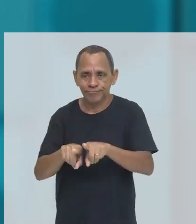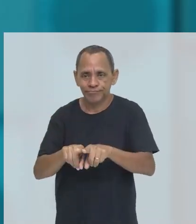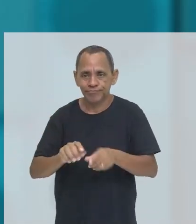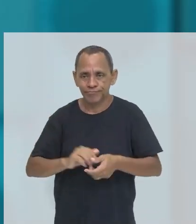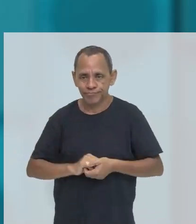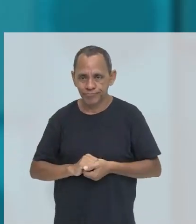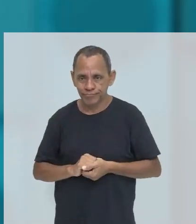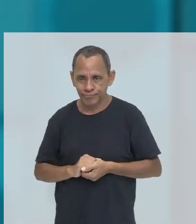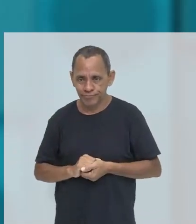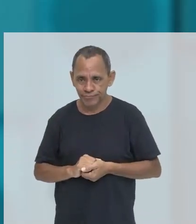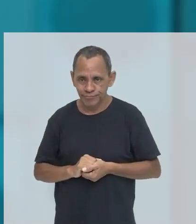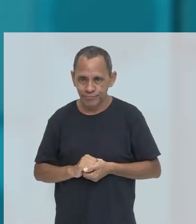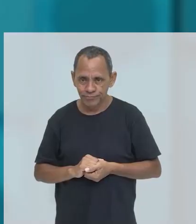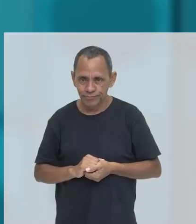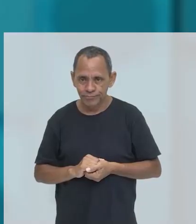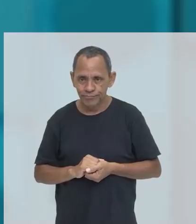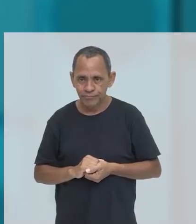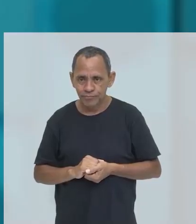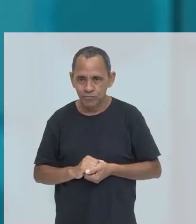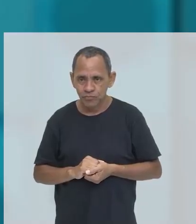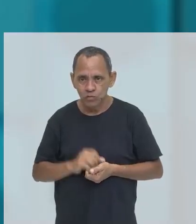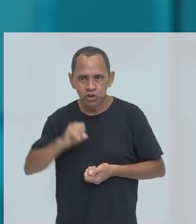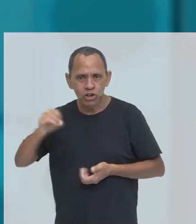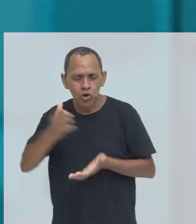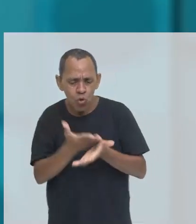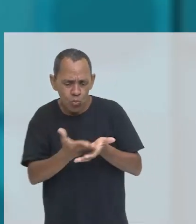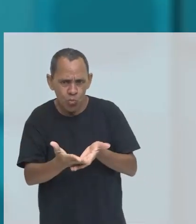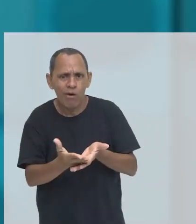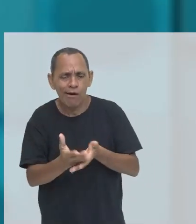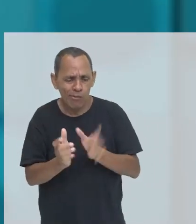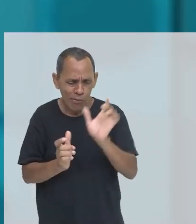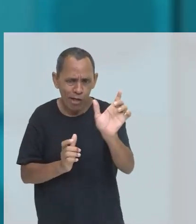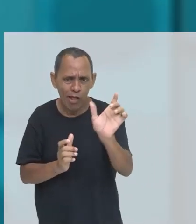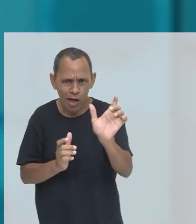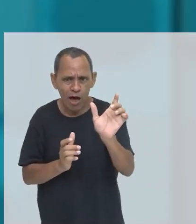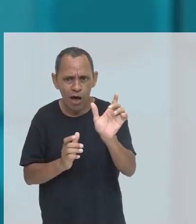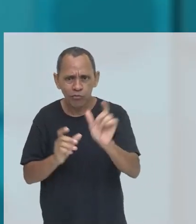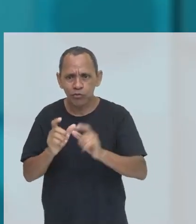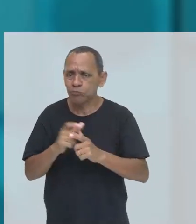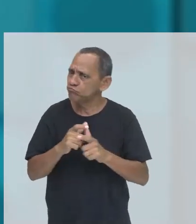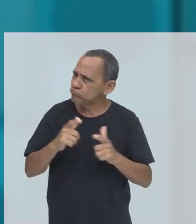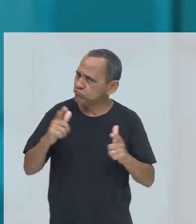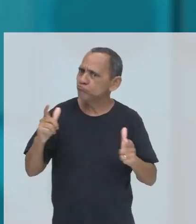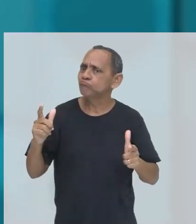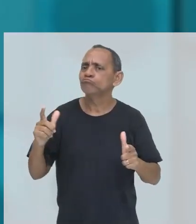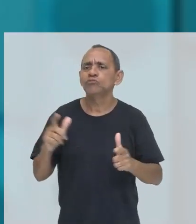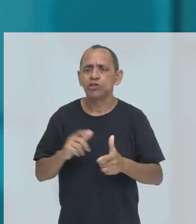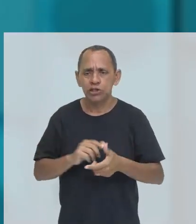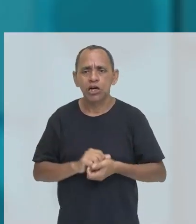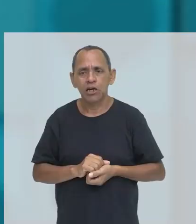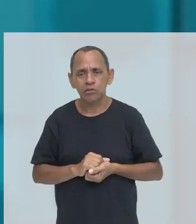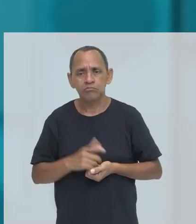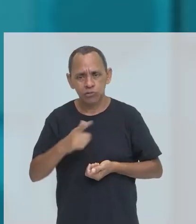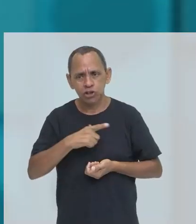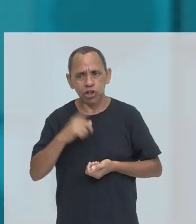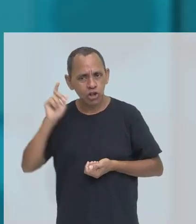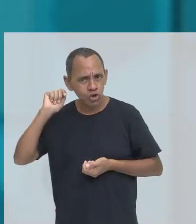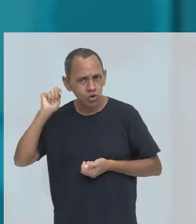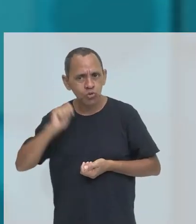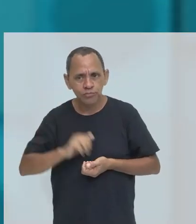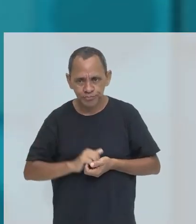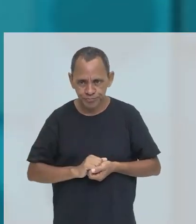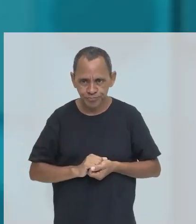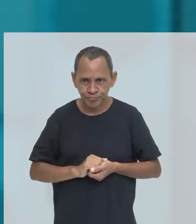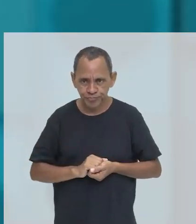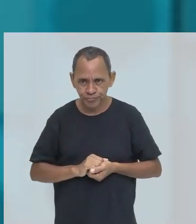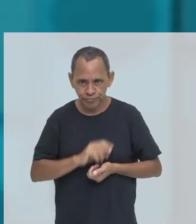específico. Quando ele começa a palavra, na maioria das vezes ele vai ter som, né? ele vai ter essa vibração e é muito